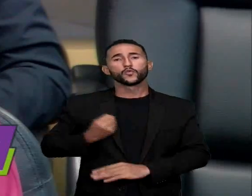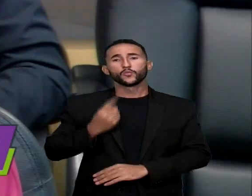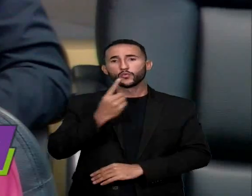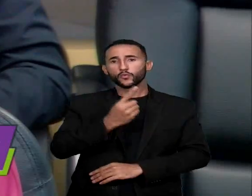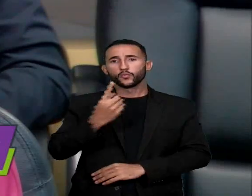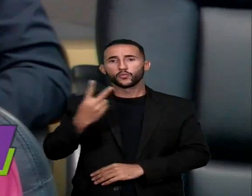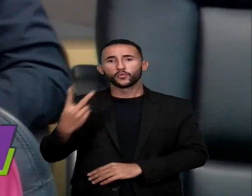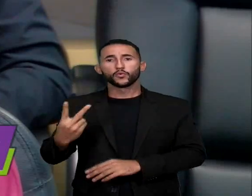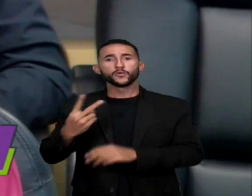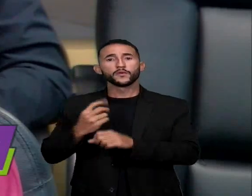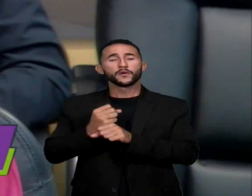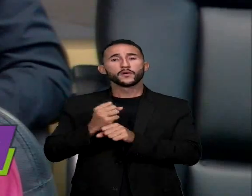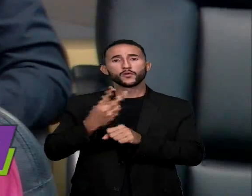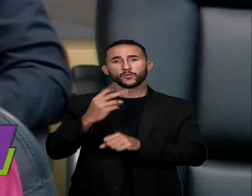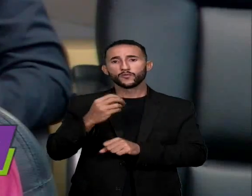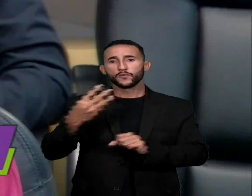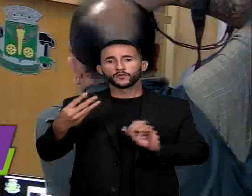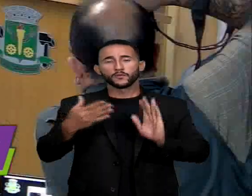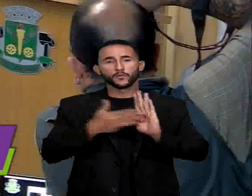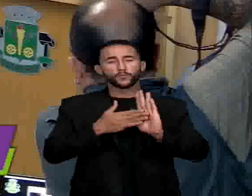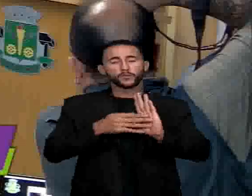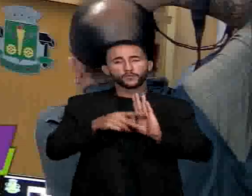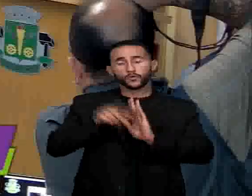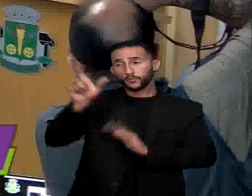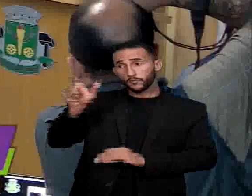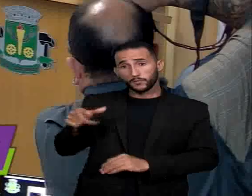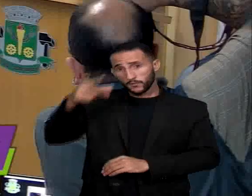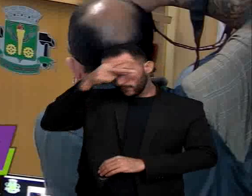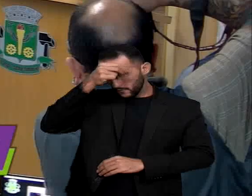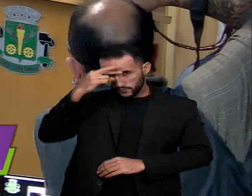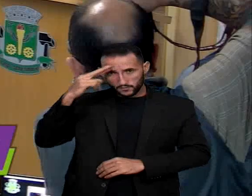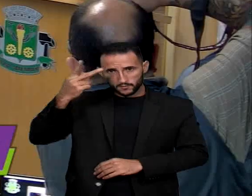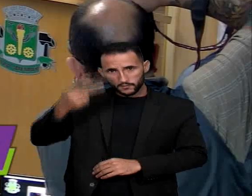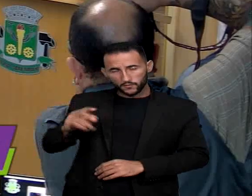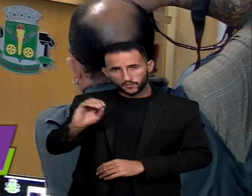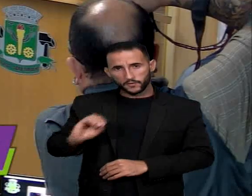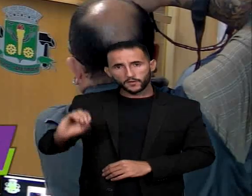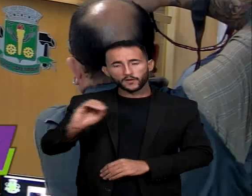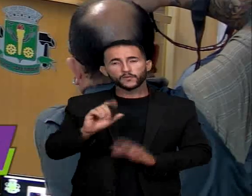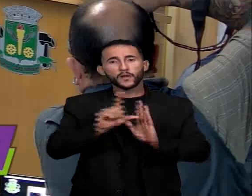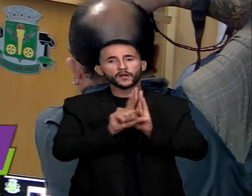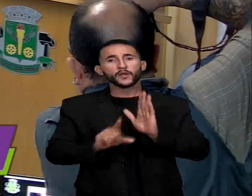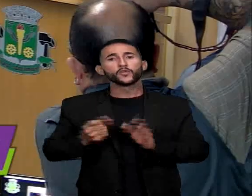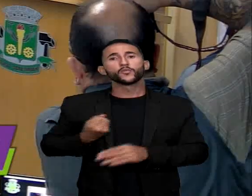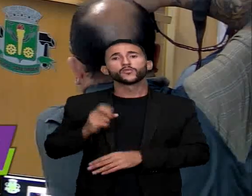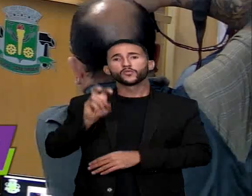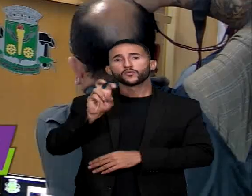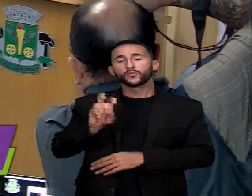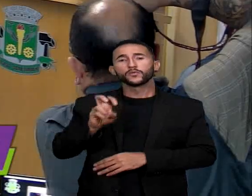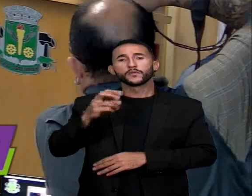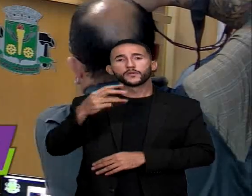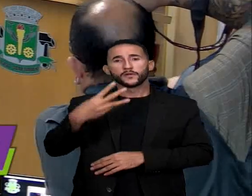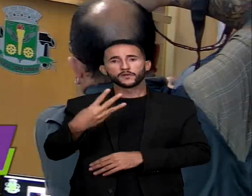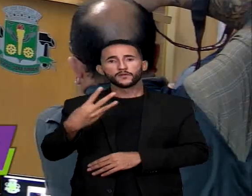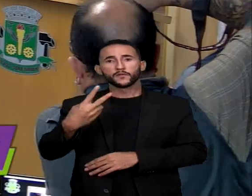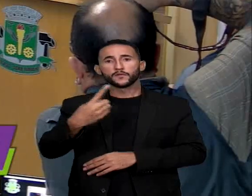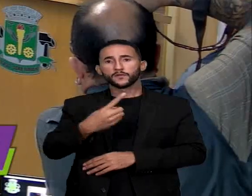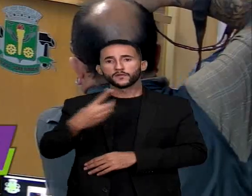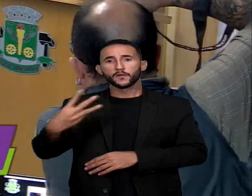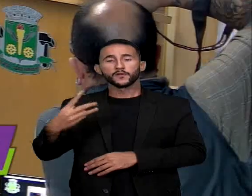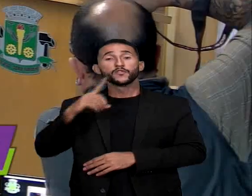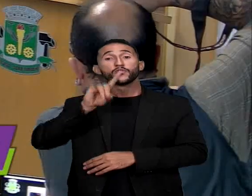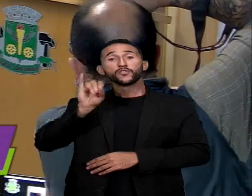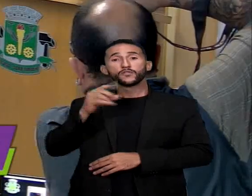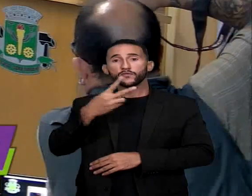2023 do prefeito do município Osasco Informa a sanção da lei 5313 de 22 de dezembro